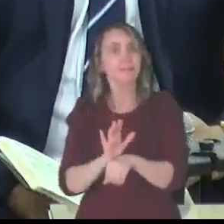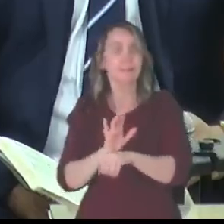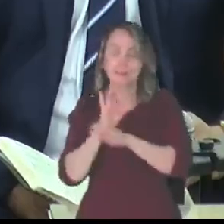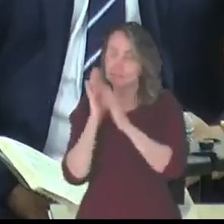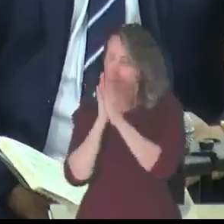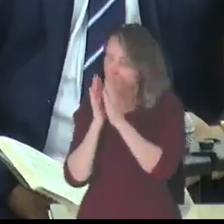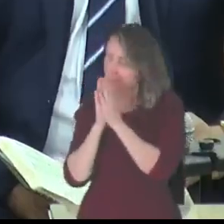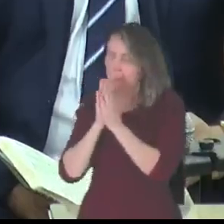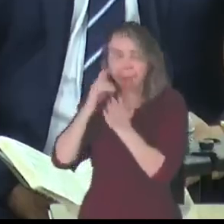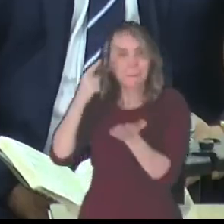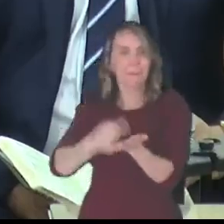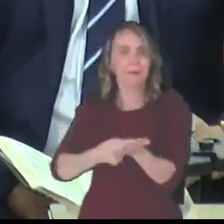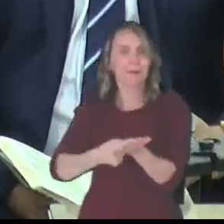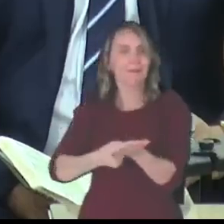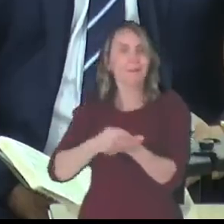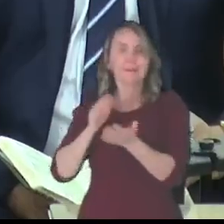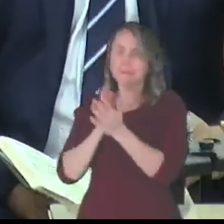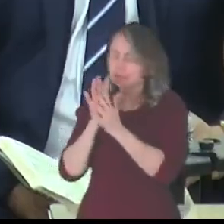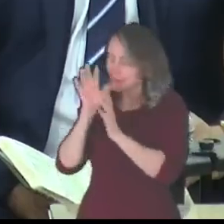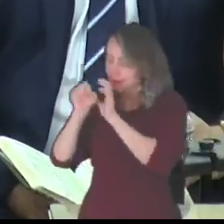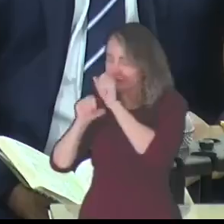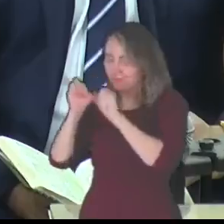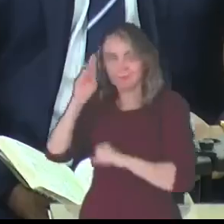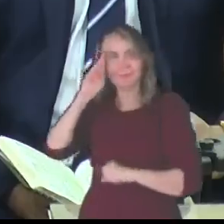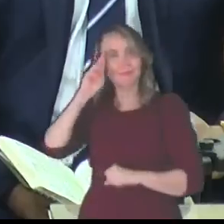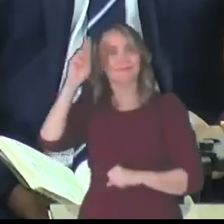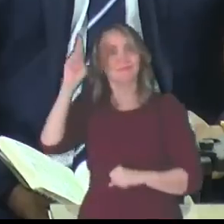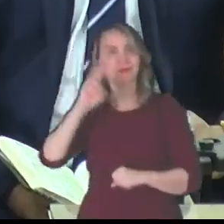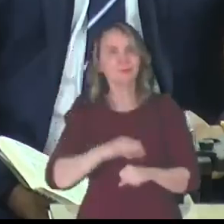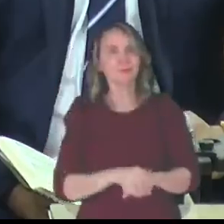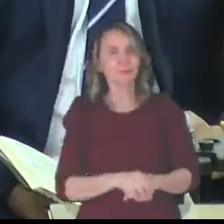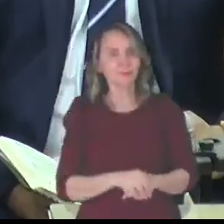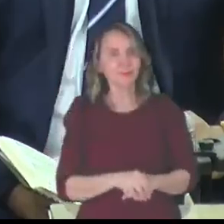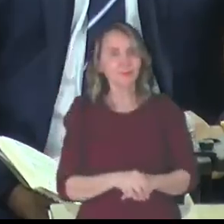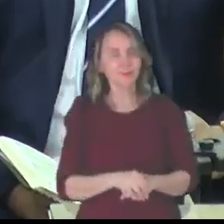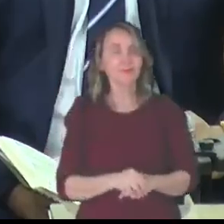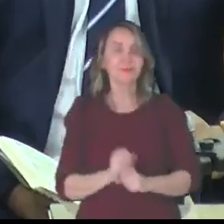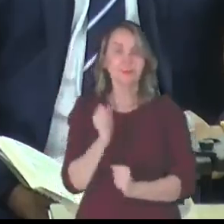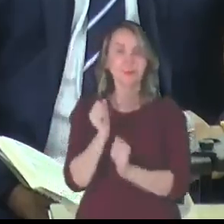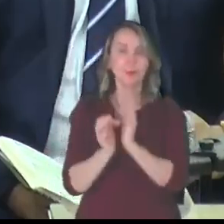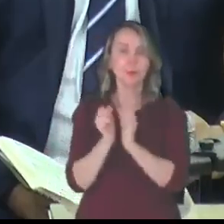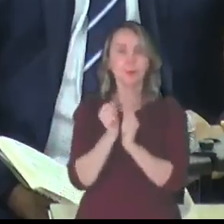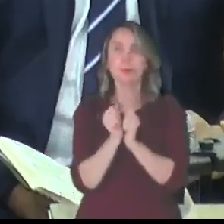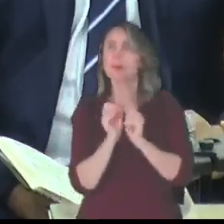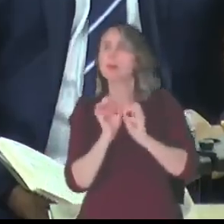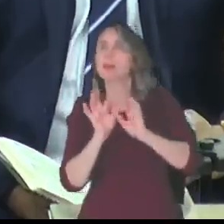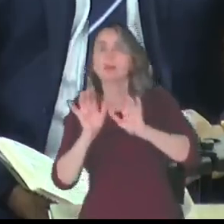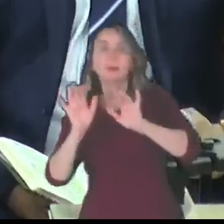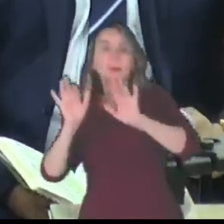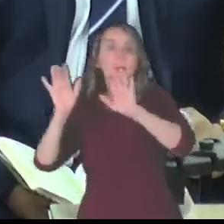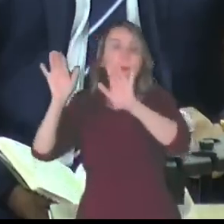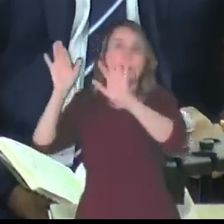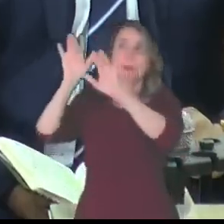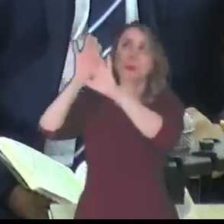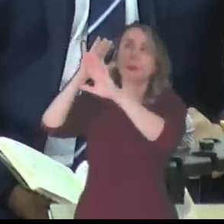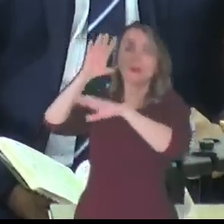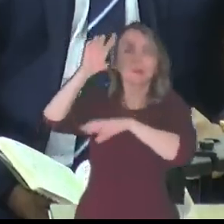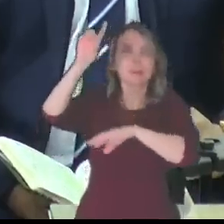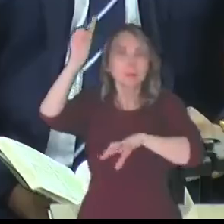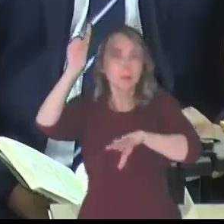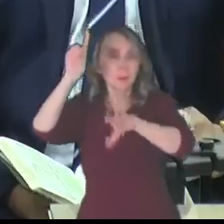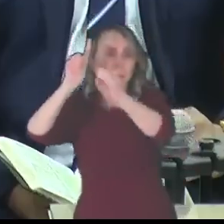do senhor para quem mais César e as orações dela subiram o incenso dela subiu me ajuda em por gentileza subiu